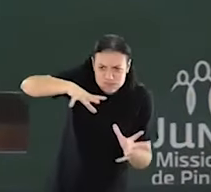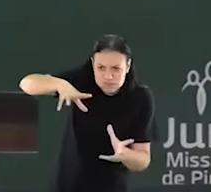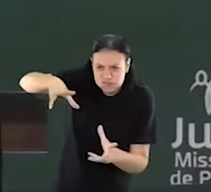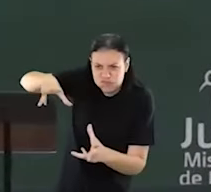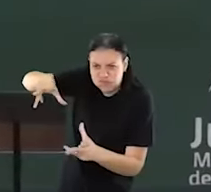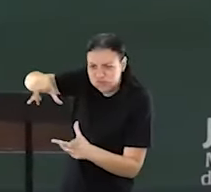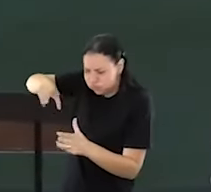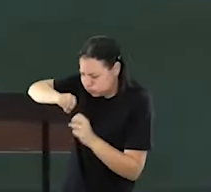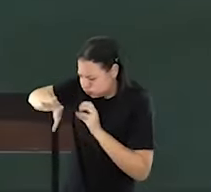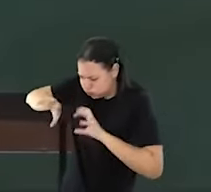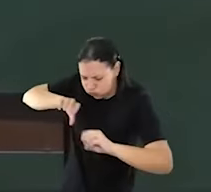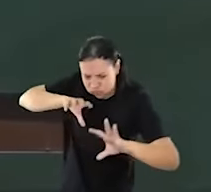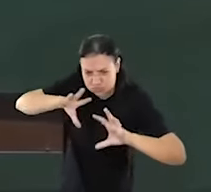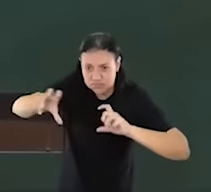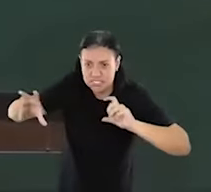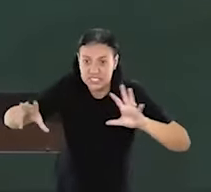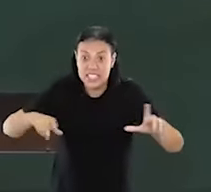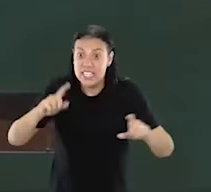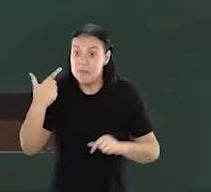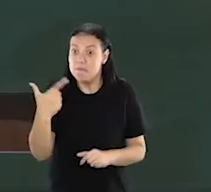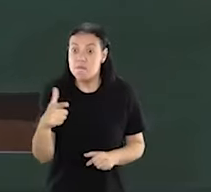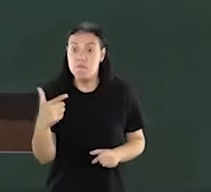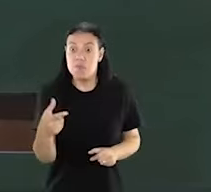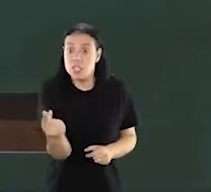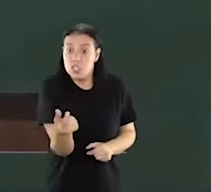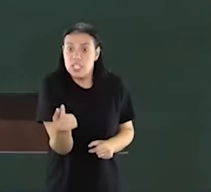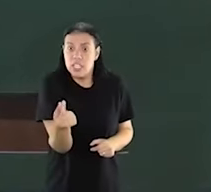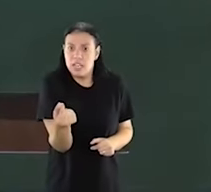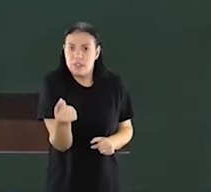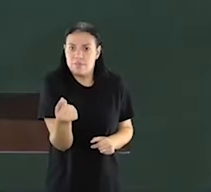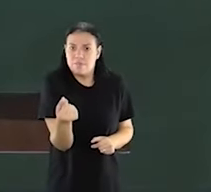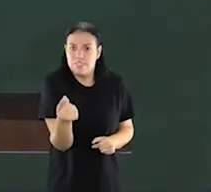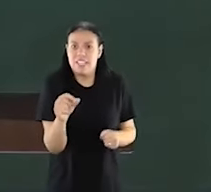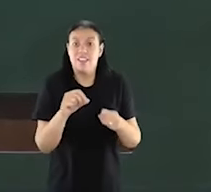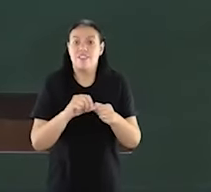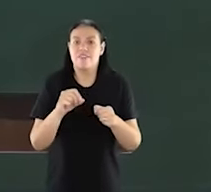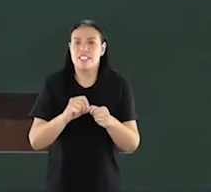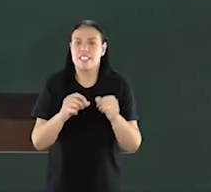não tinham dinheiro para enviar para a obra missionária, eles se vendiam como escravos.